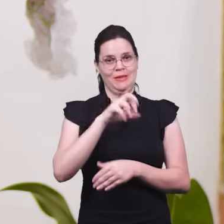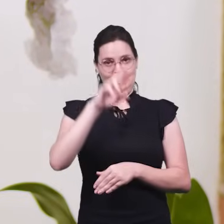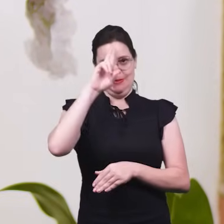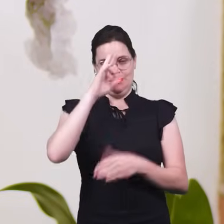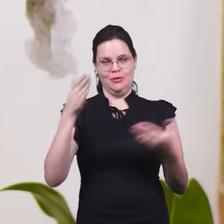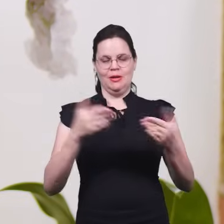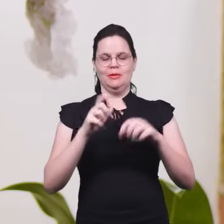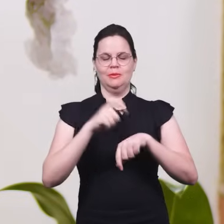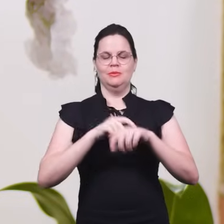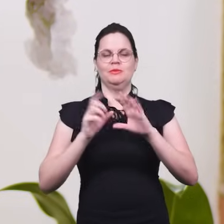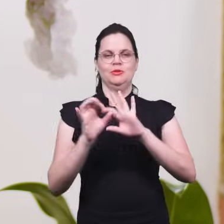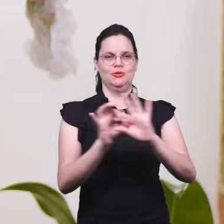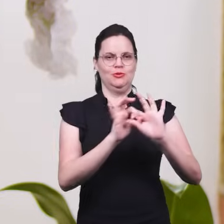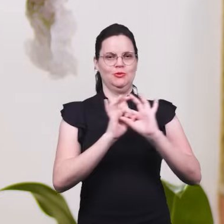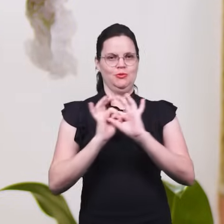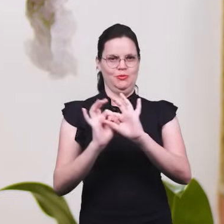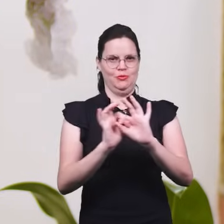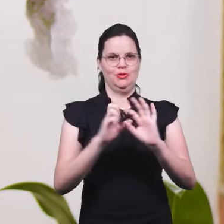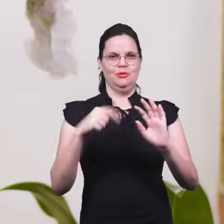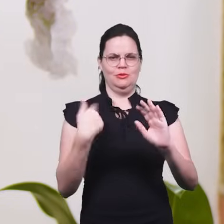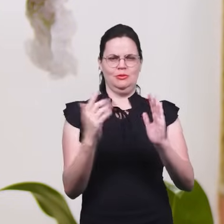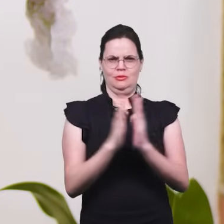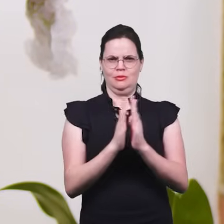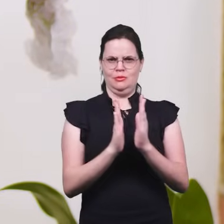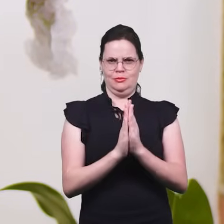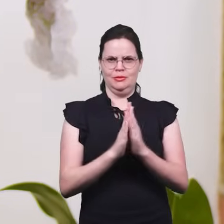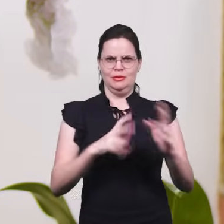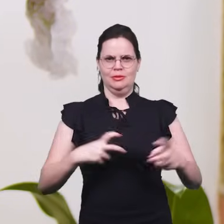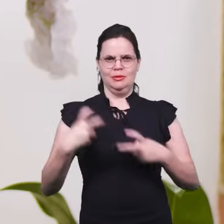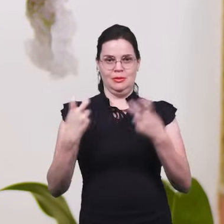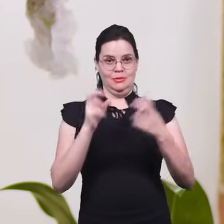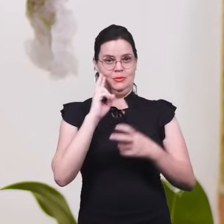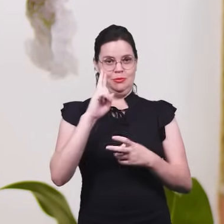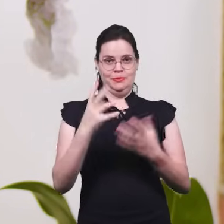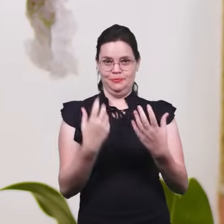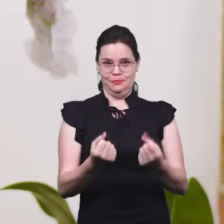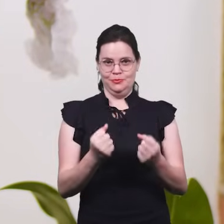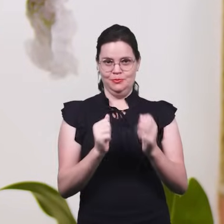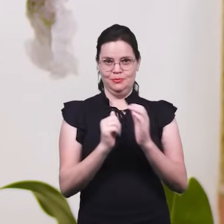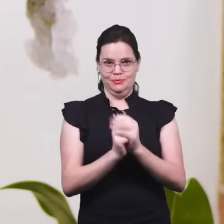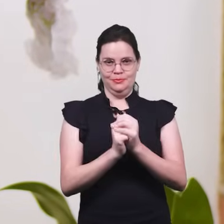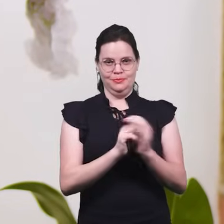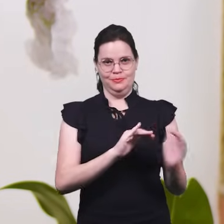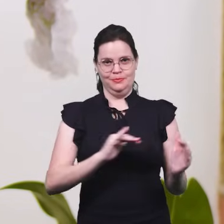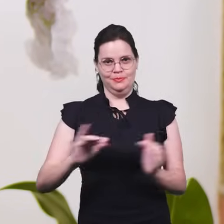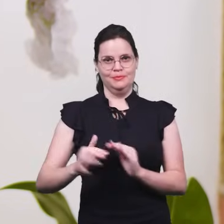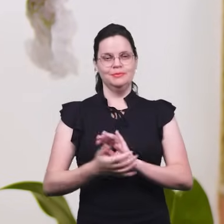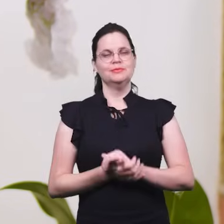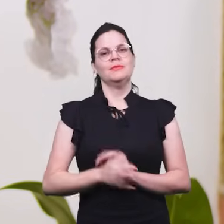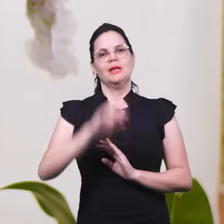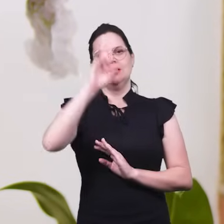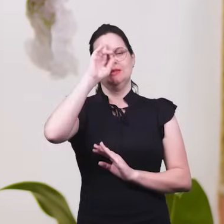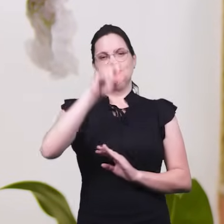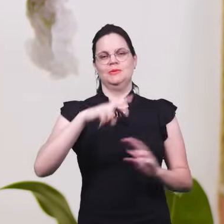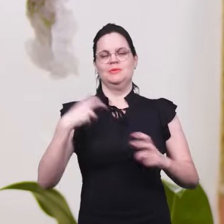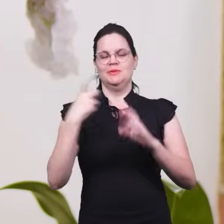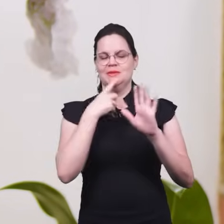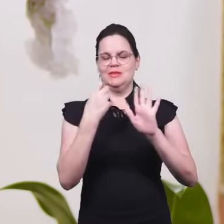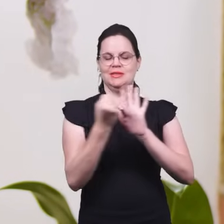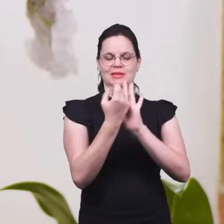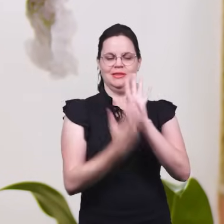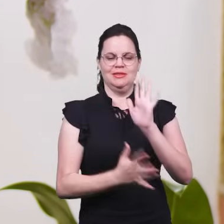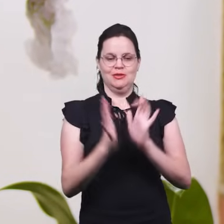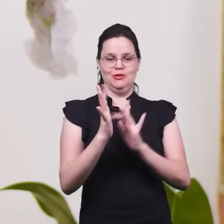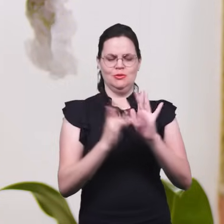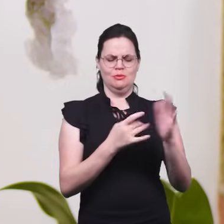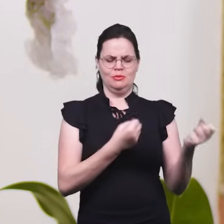Vamos fechar os nossos olhos agora para nós fazermos um clamor ao Senhor. Senhor, nós clamamos pelo poder que há no Senhor